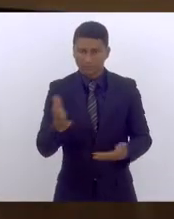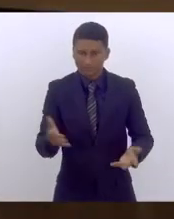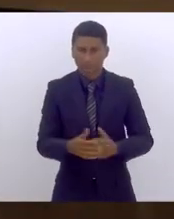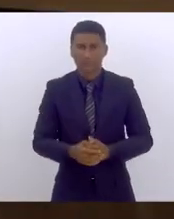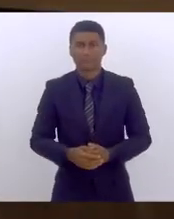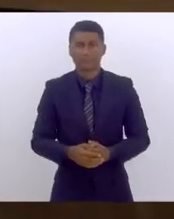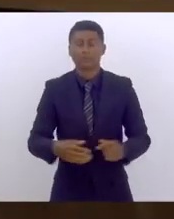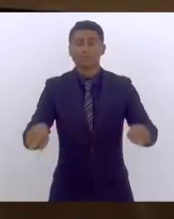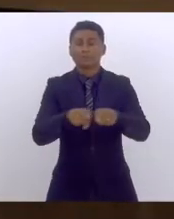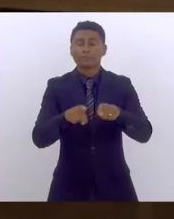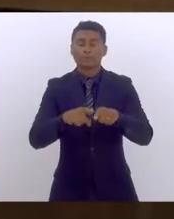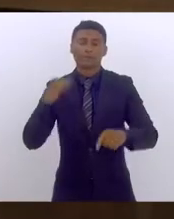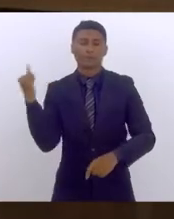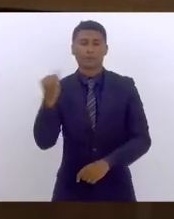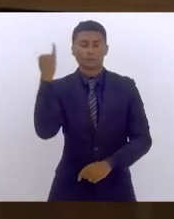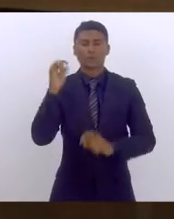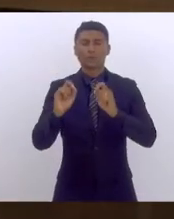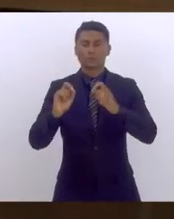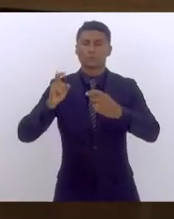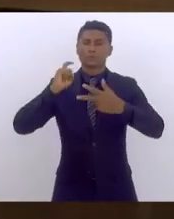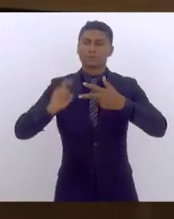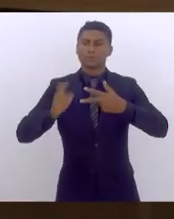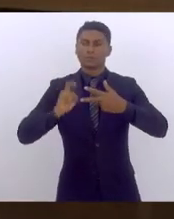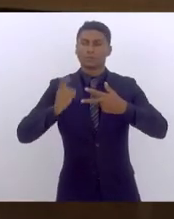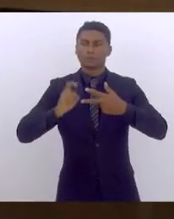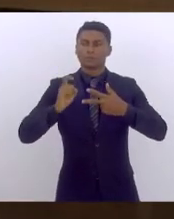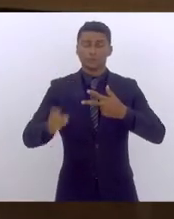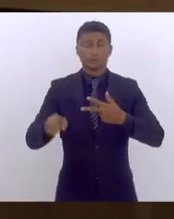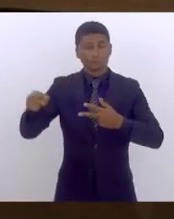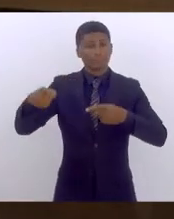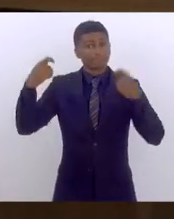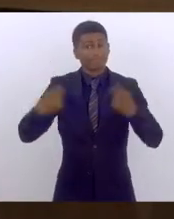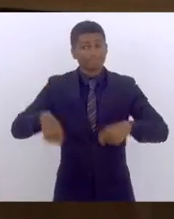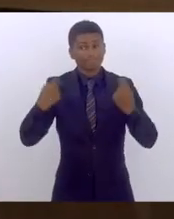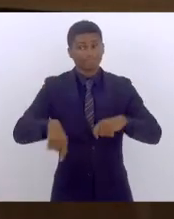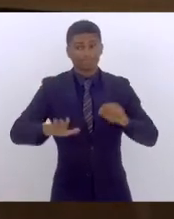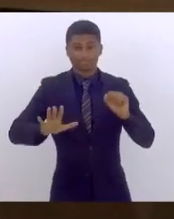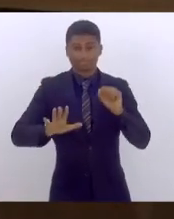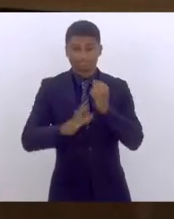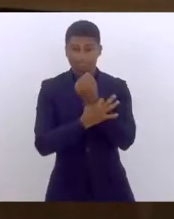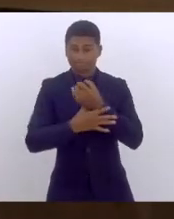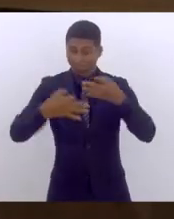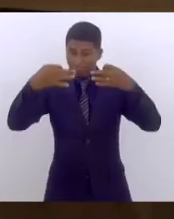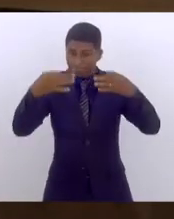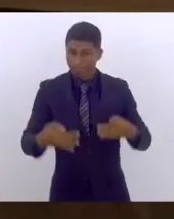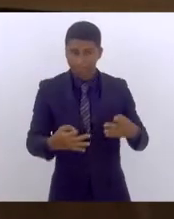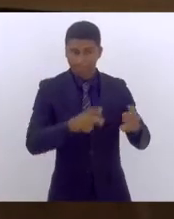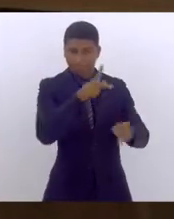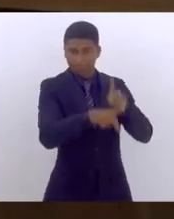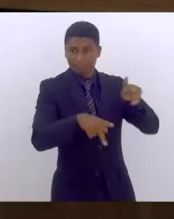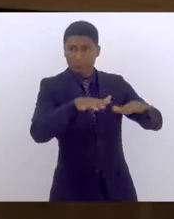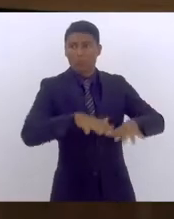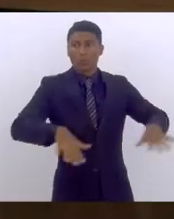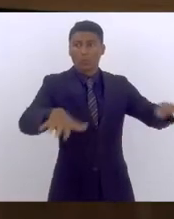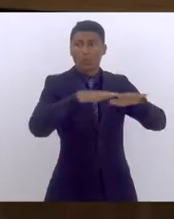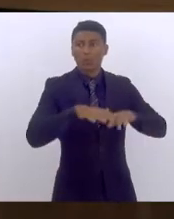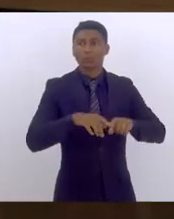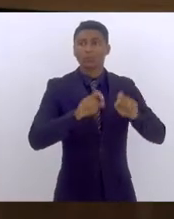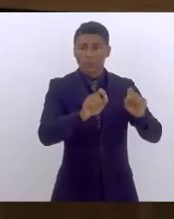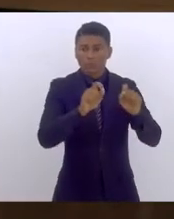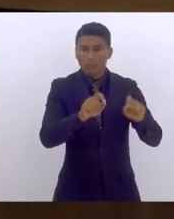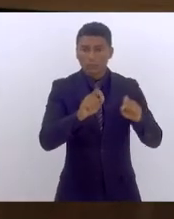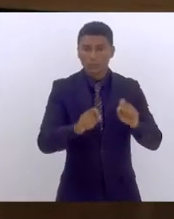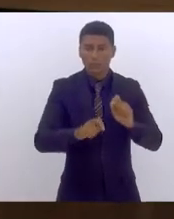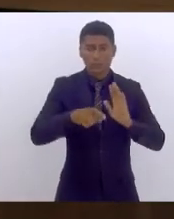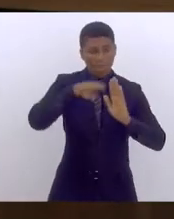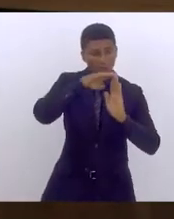disso, presidente, é importante que o Poder Executivo garanta a participação popular na elaboração e execução